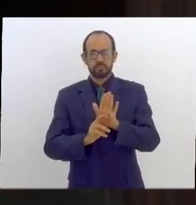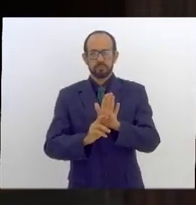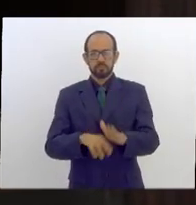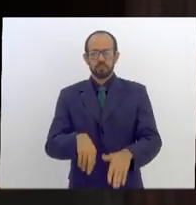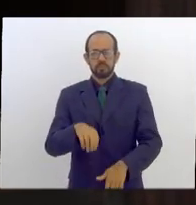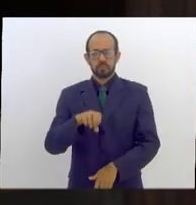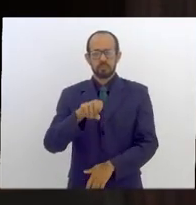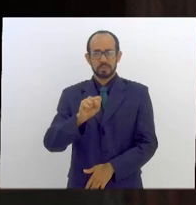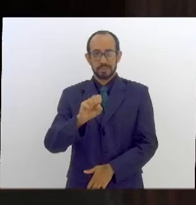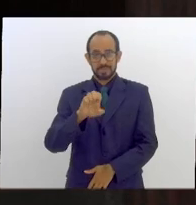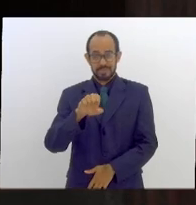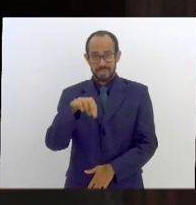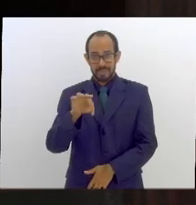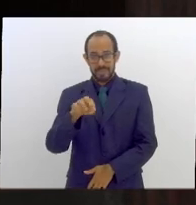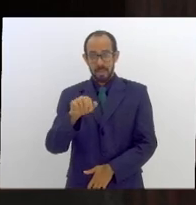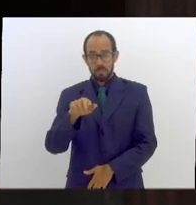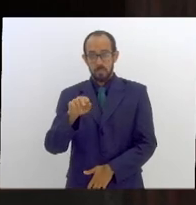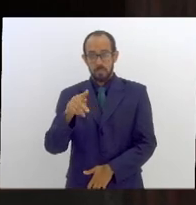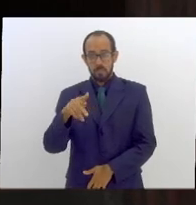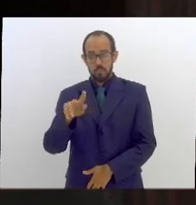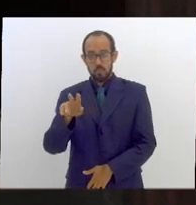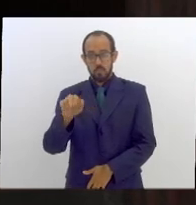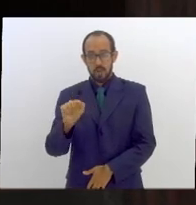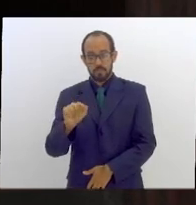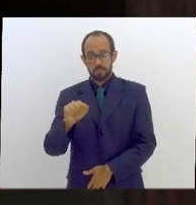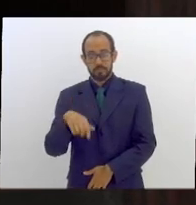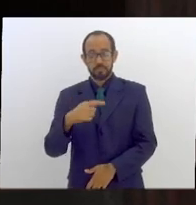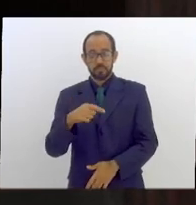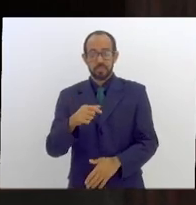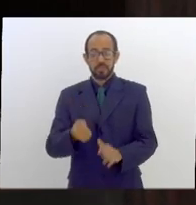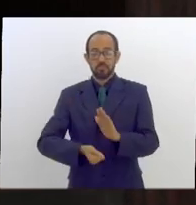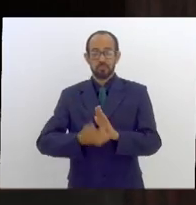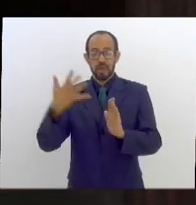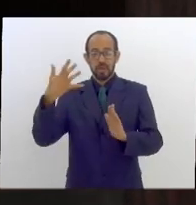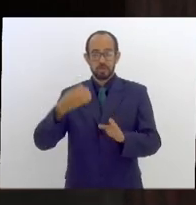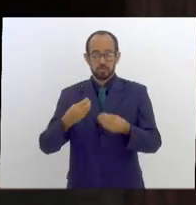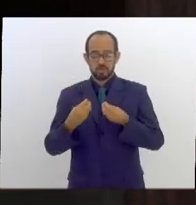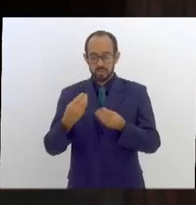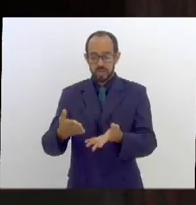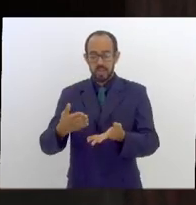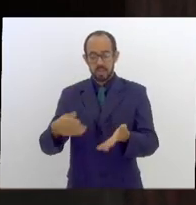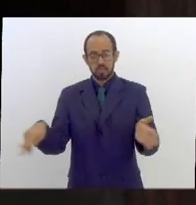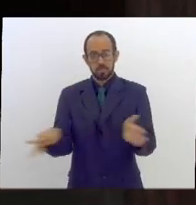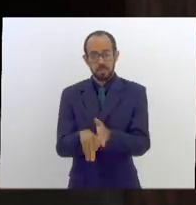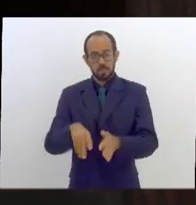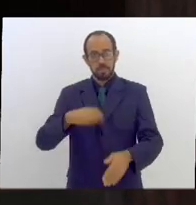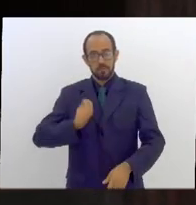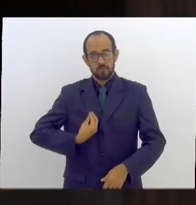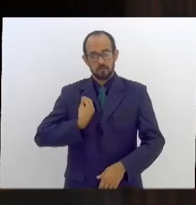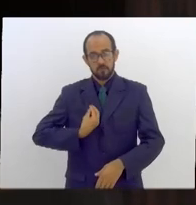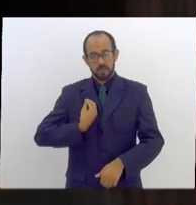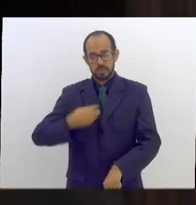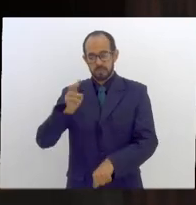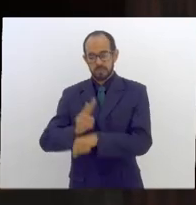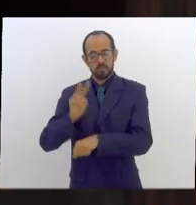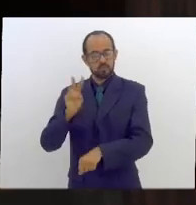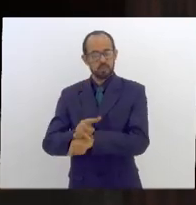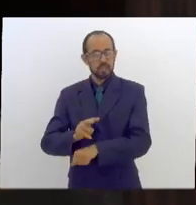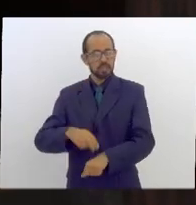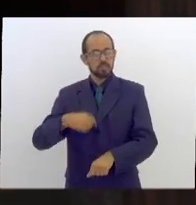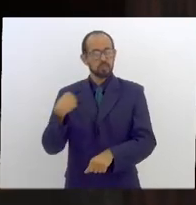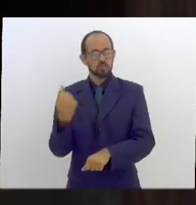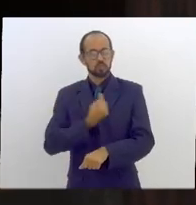1ª Esquadrilha de Ligação e Observação, muitos dos quais entregaram suas vidas em defesa dos mesmos princípios pelos